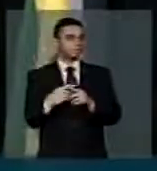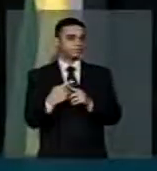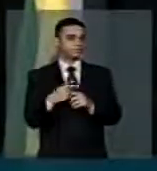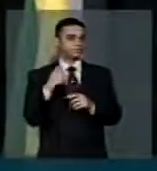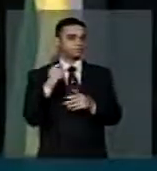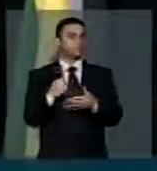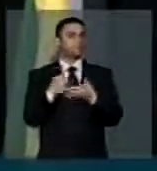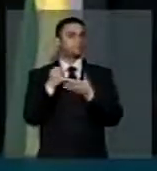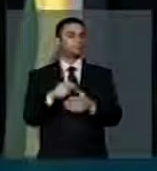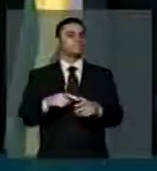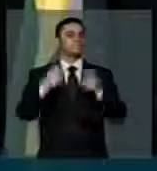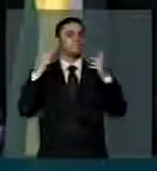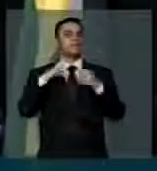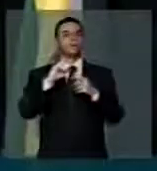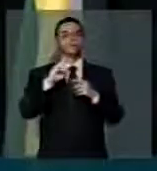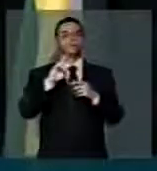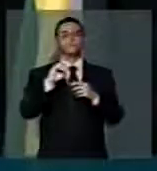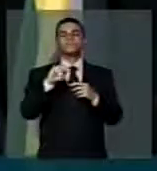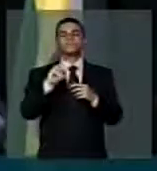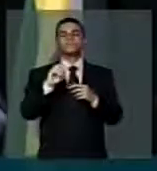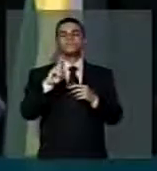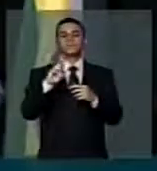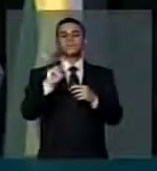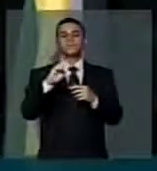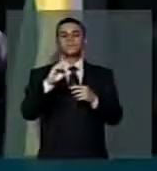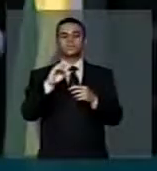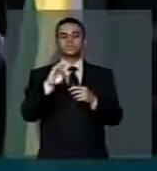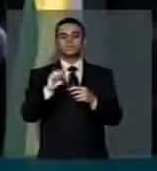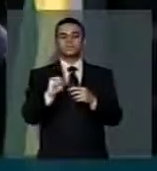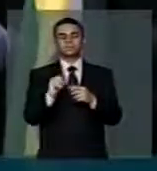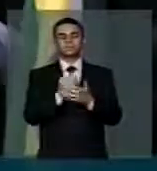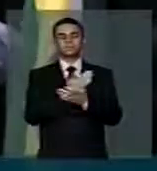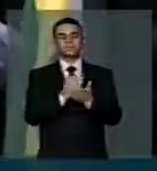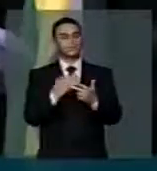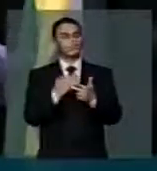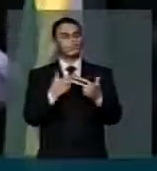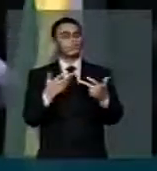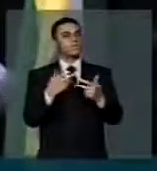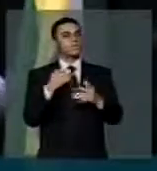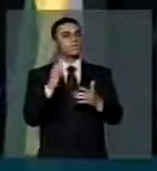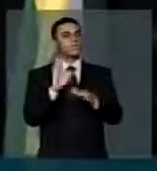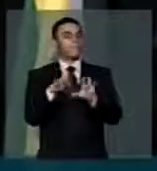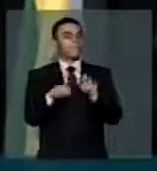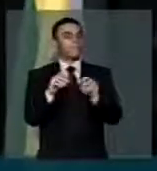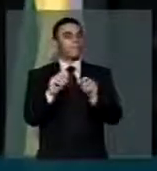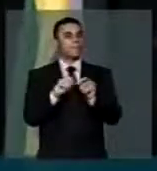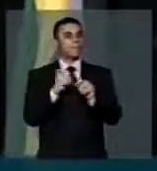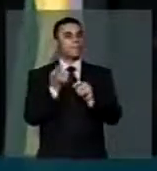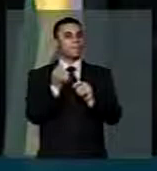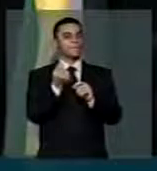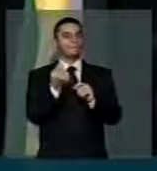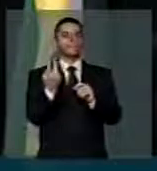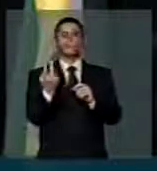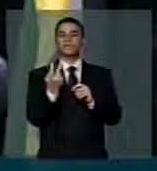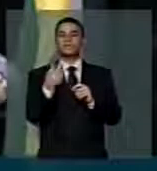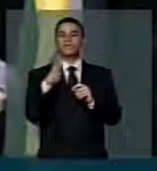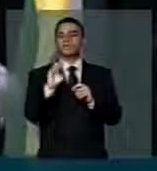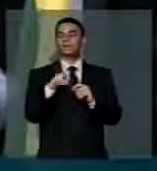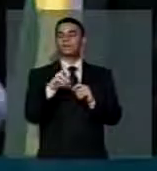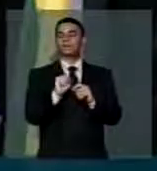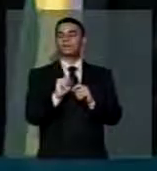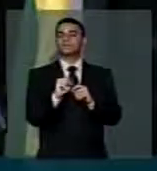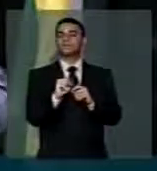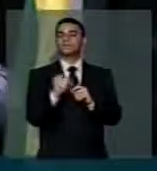grandes corporações, corporações que muitas das vezes pegam o dinheiro do BNDES a juros subsidiado e são as